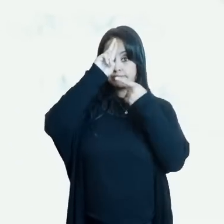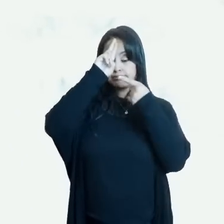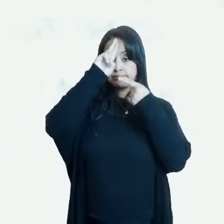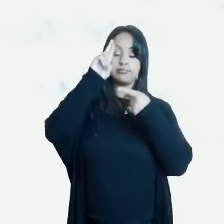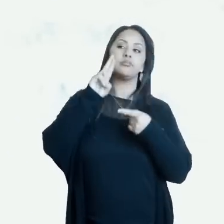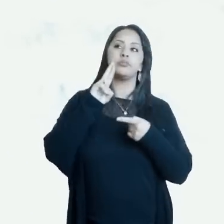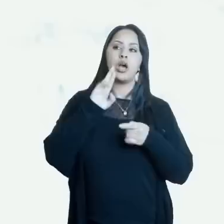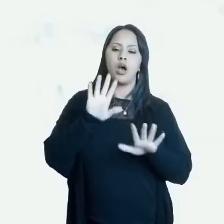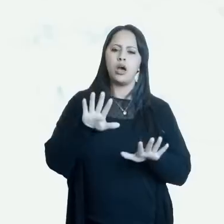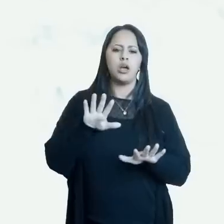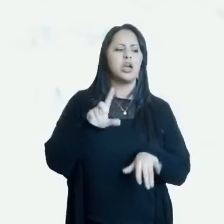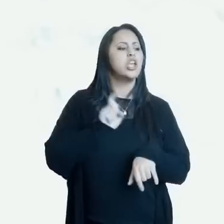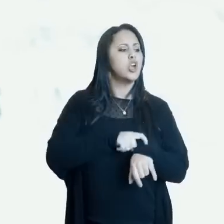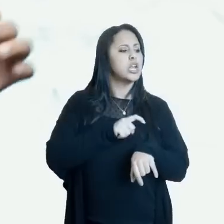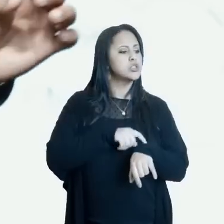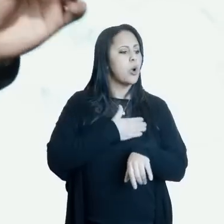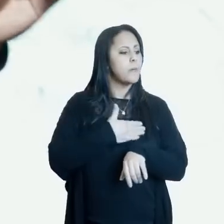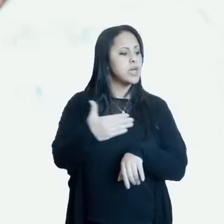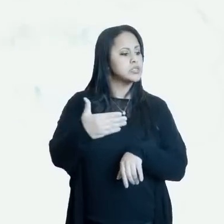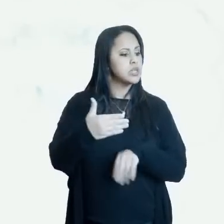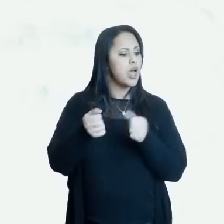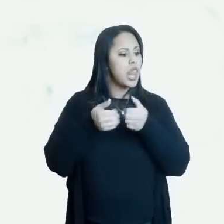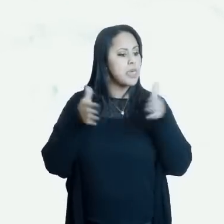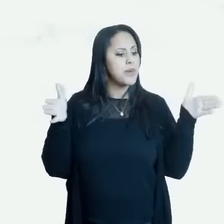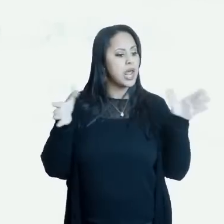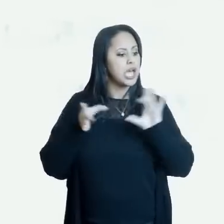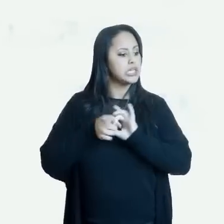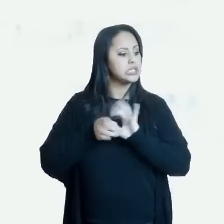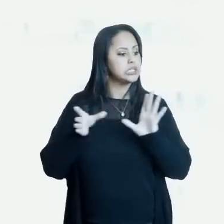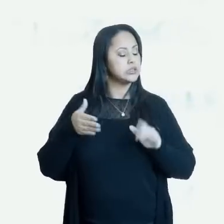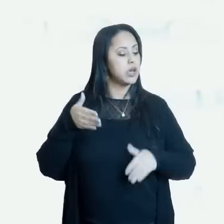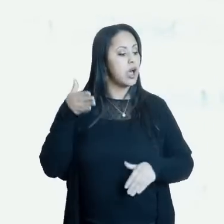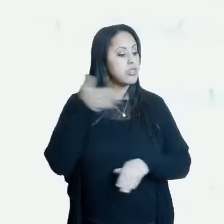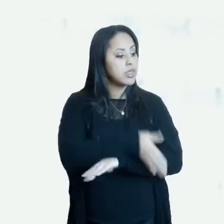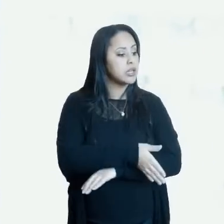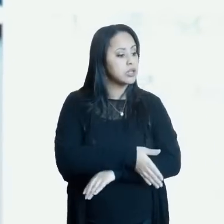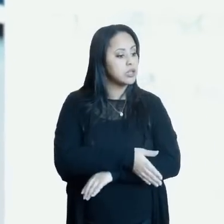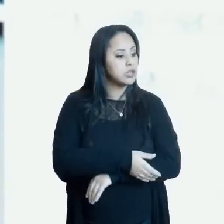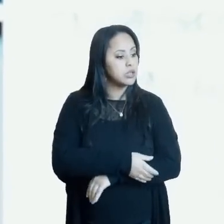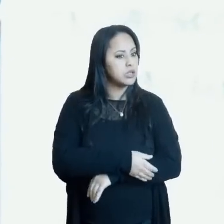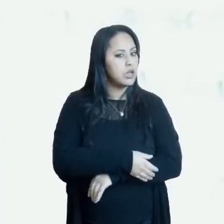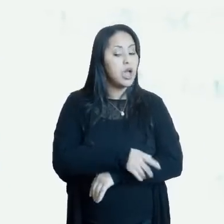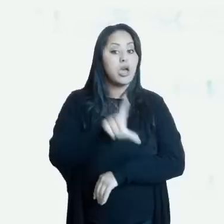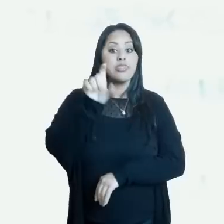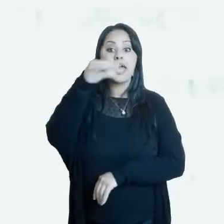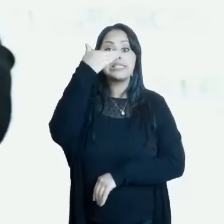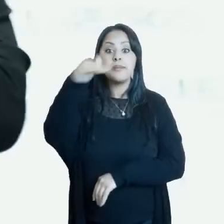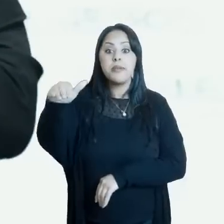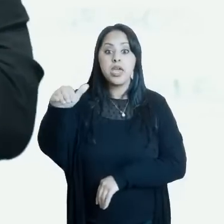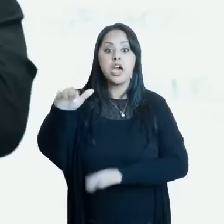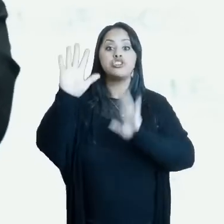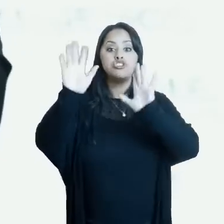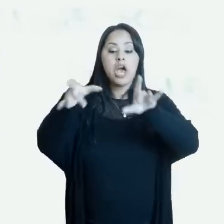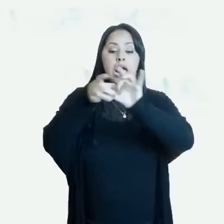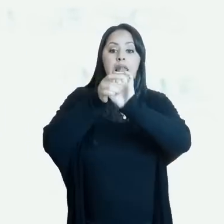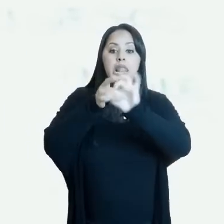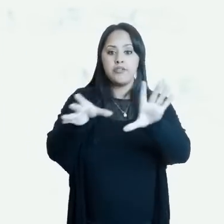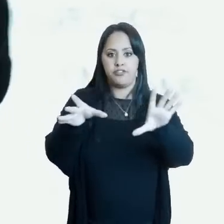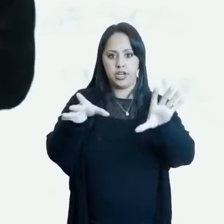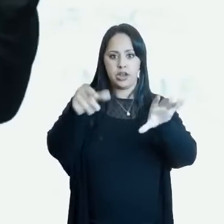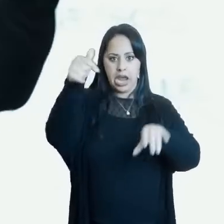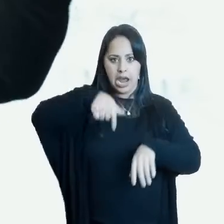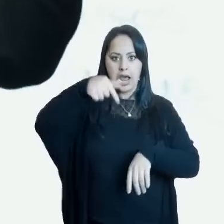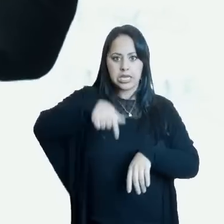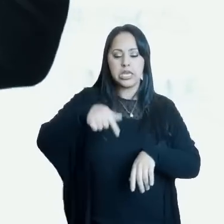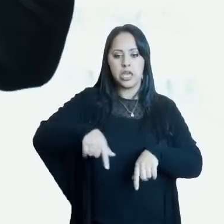meio-dia, na verdade sim, que hora que começa a liberar a entrada aqui? Porque meio-dia começa o evento. 10h30 já está liberada a